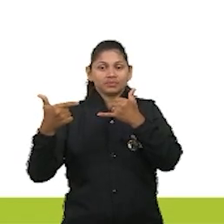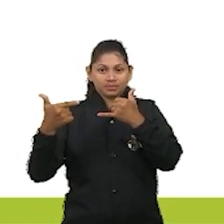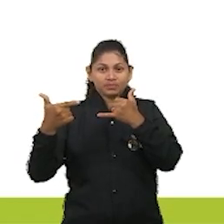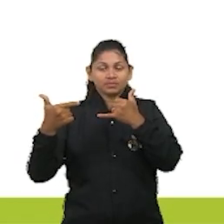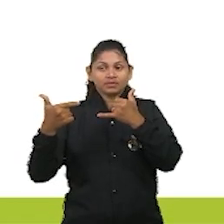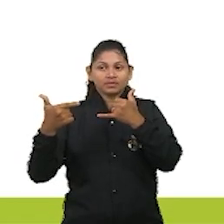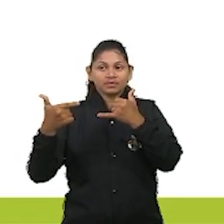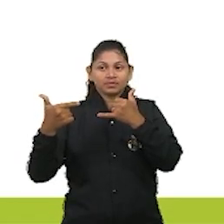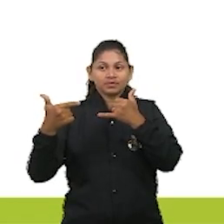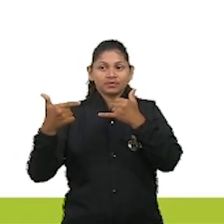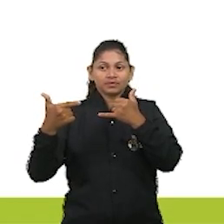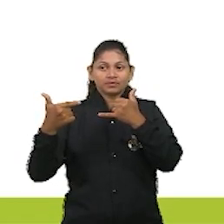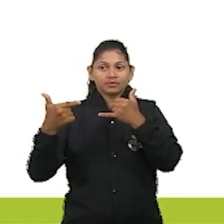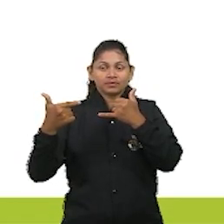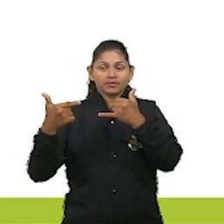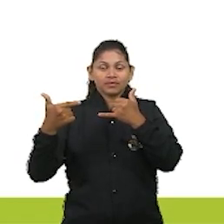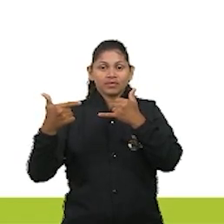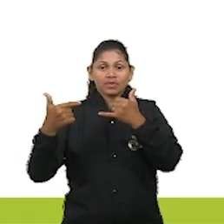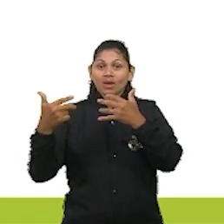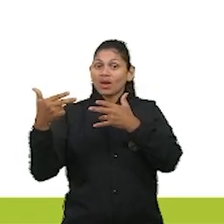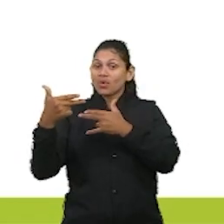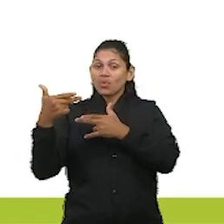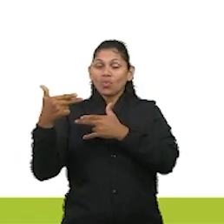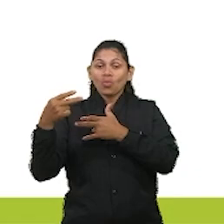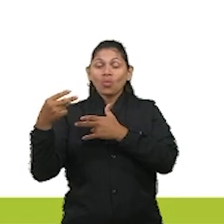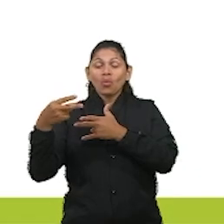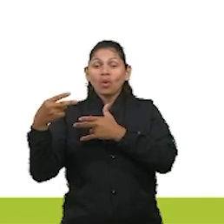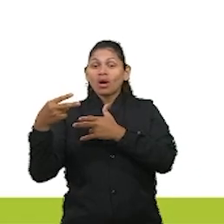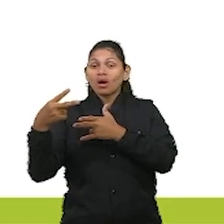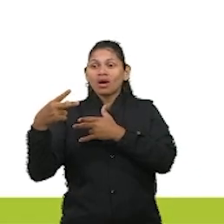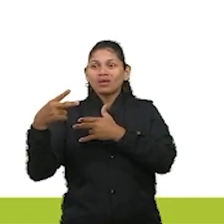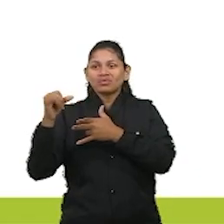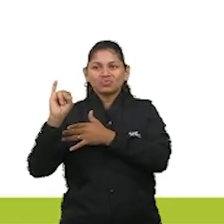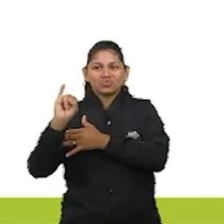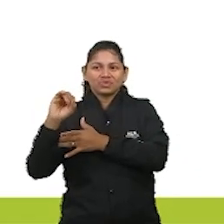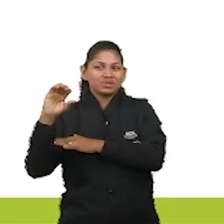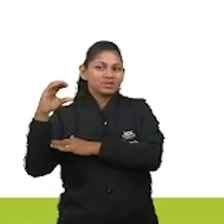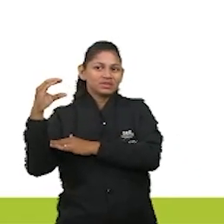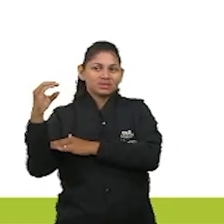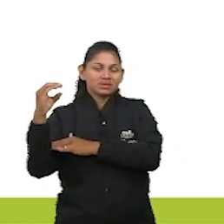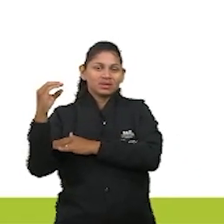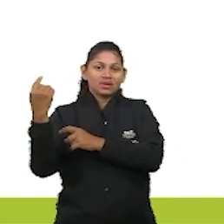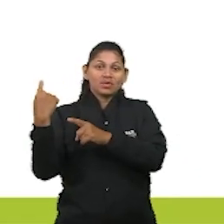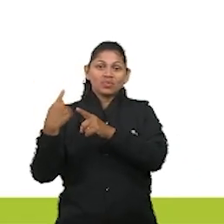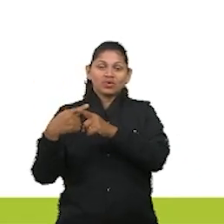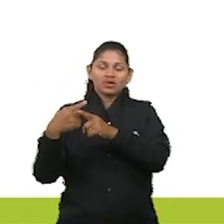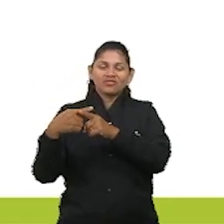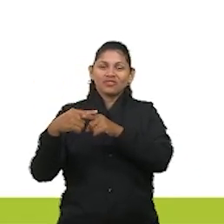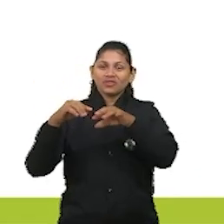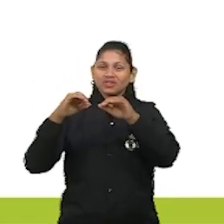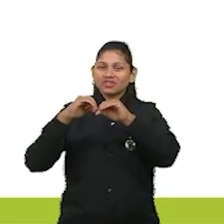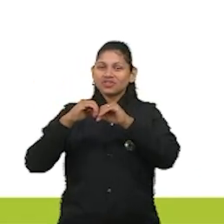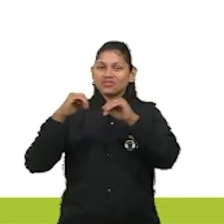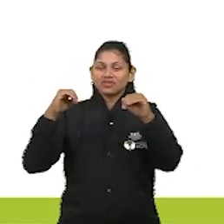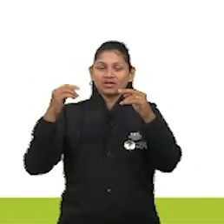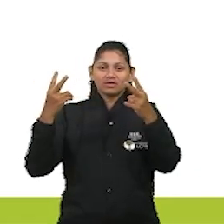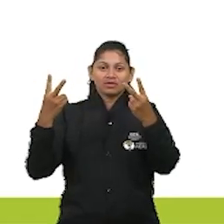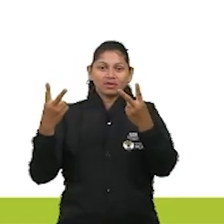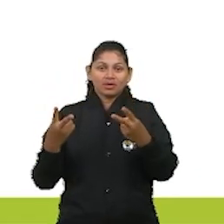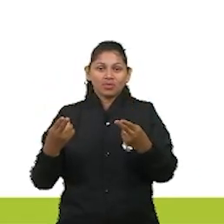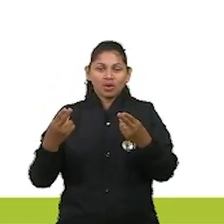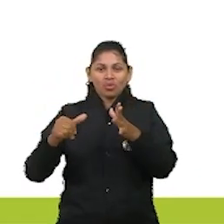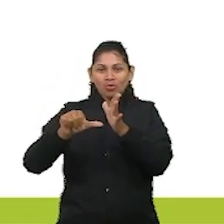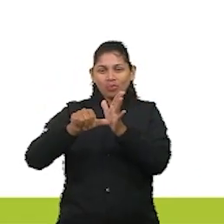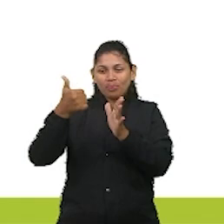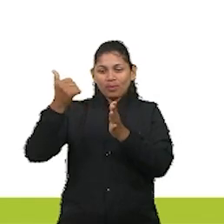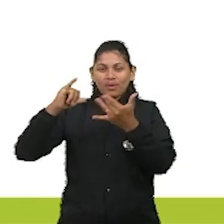que é meu ID, vai ser igual ao meu IC. Porque eles não foram divididos igualmente aqui nesse primeiro nó. Quando chega lá no outro,